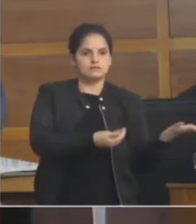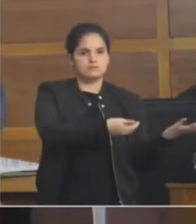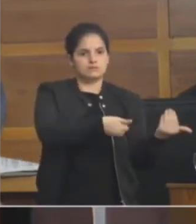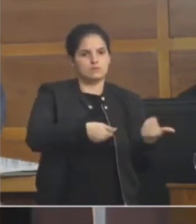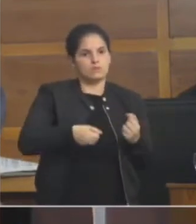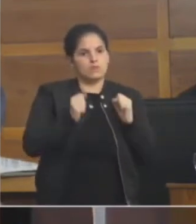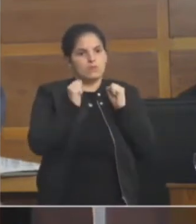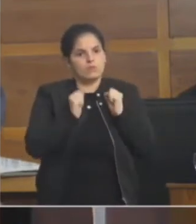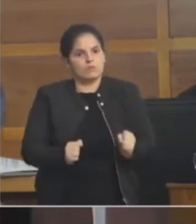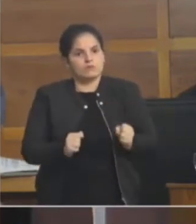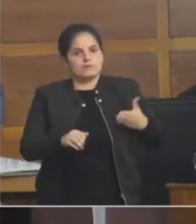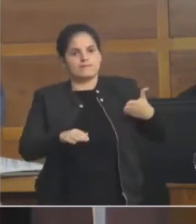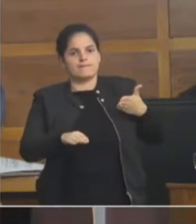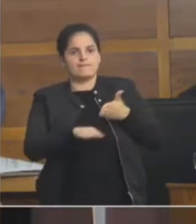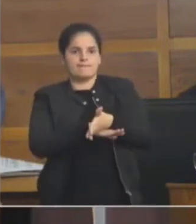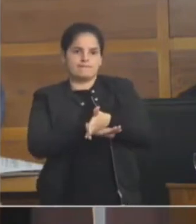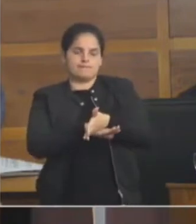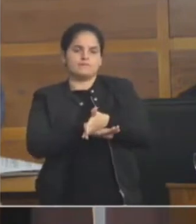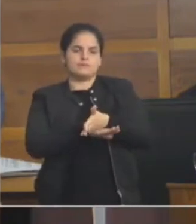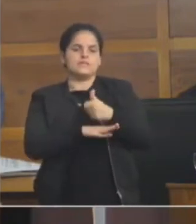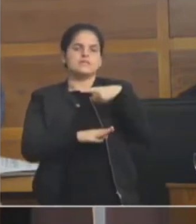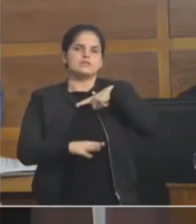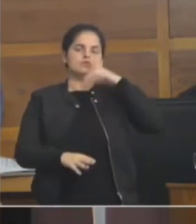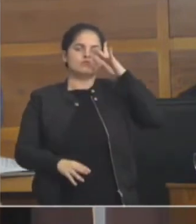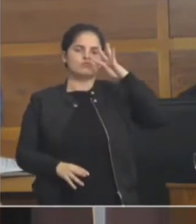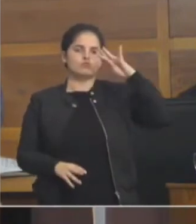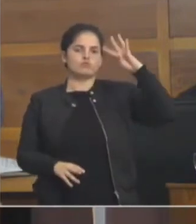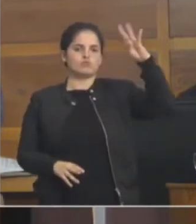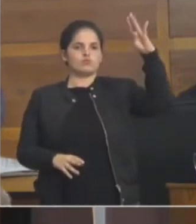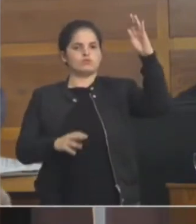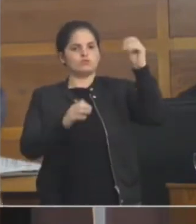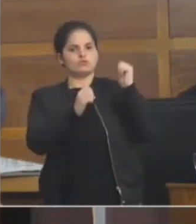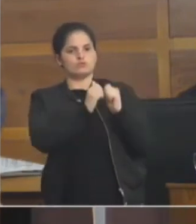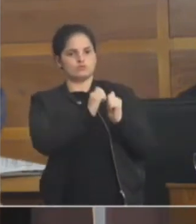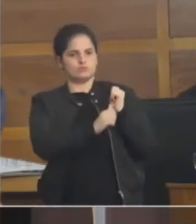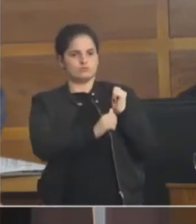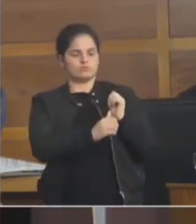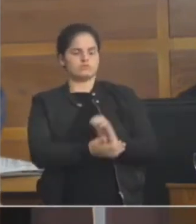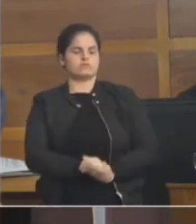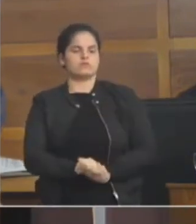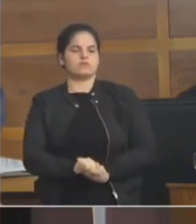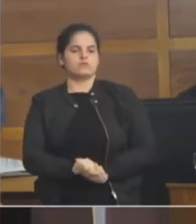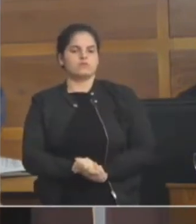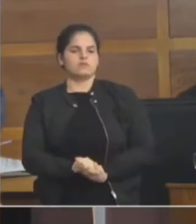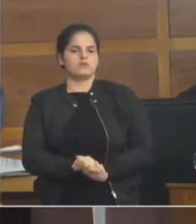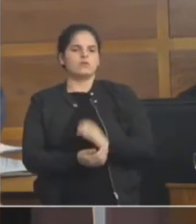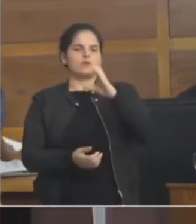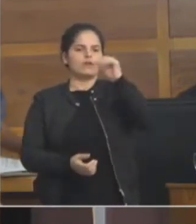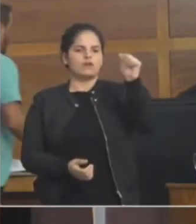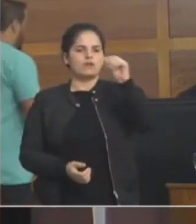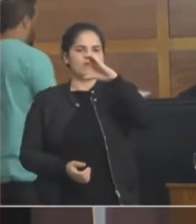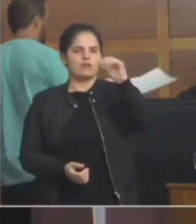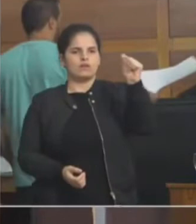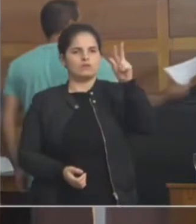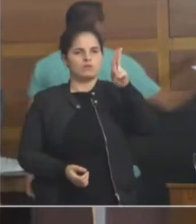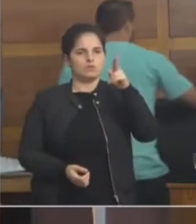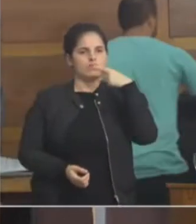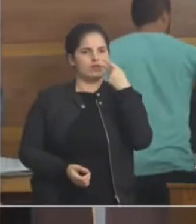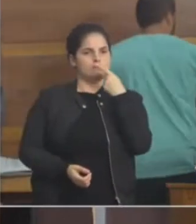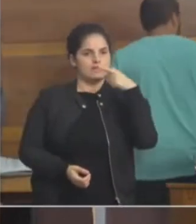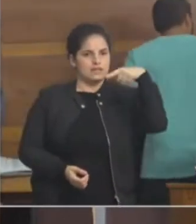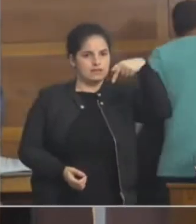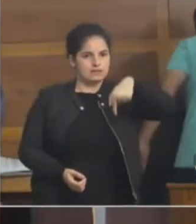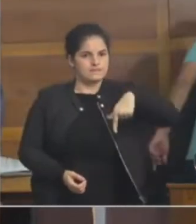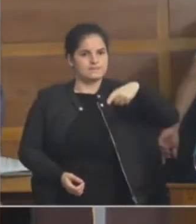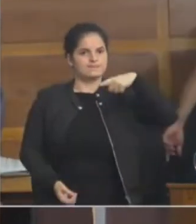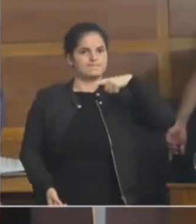possam ter esse sonho realizado no futuro porque quando Cacau fala que aqui é o celeiro